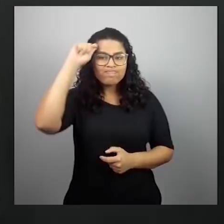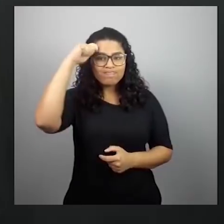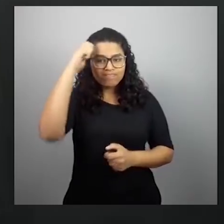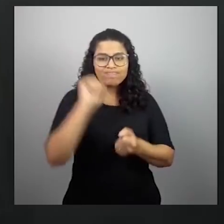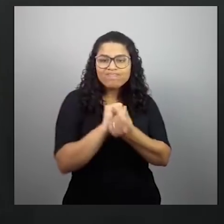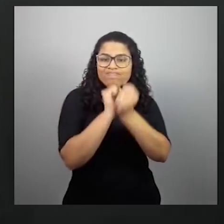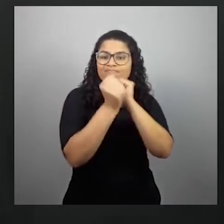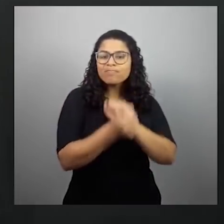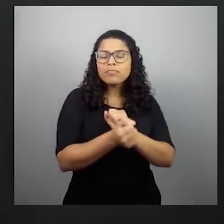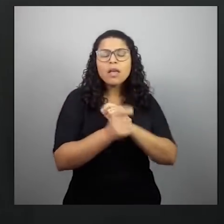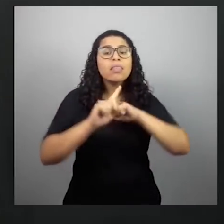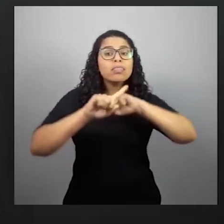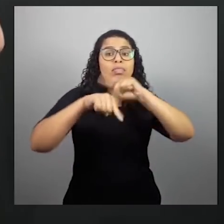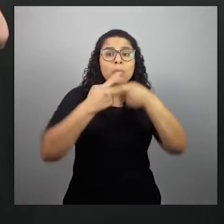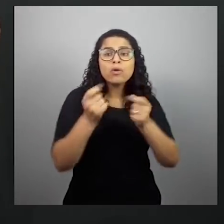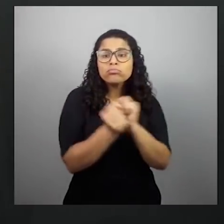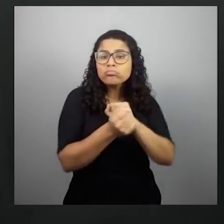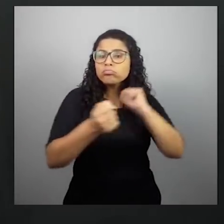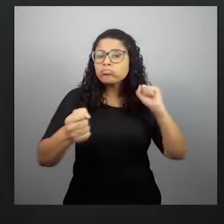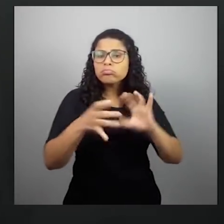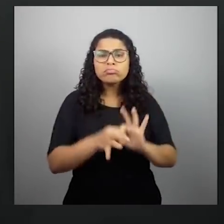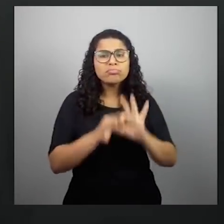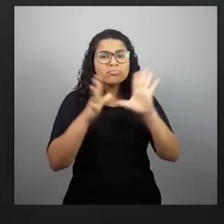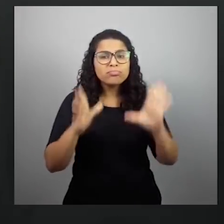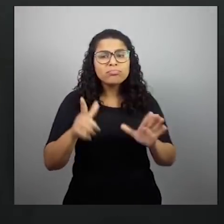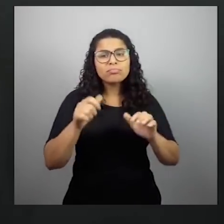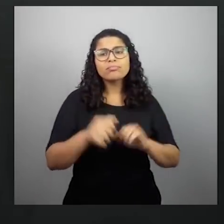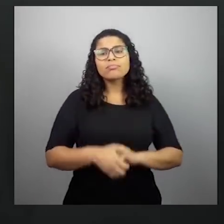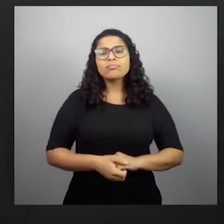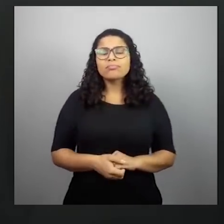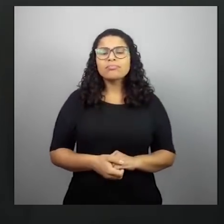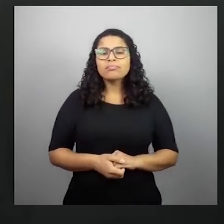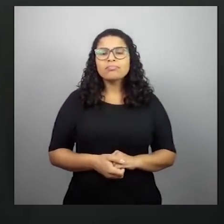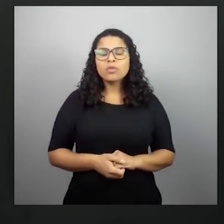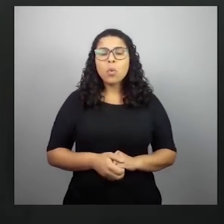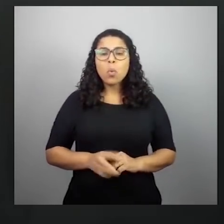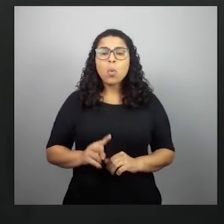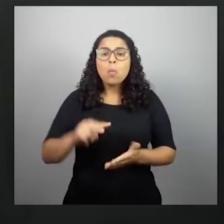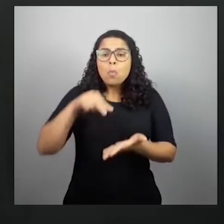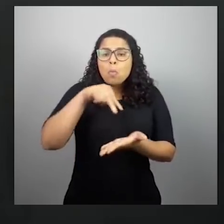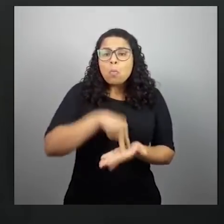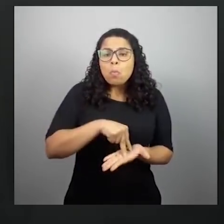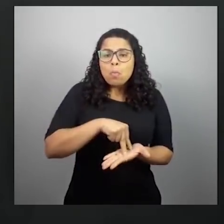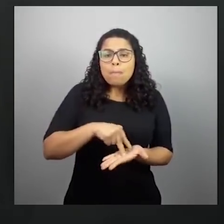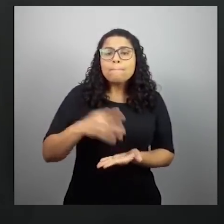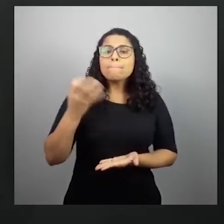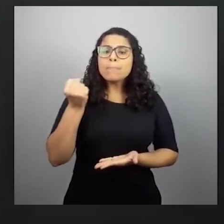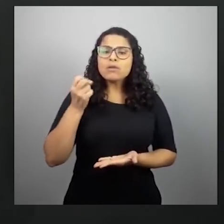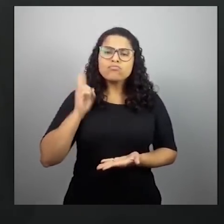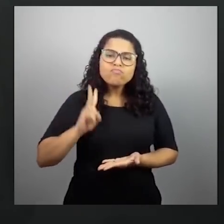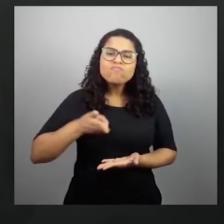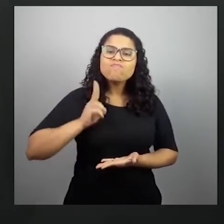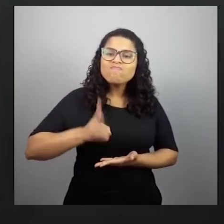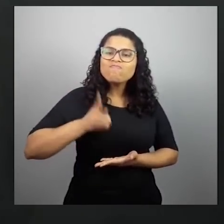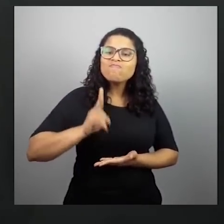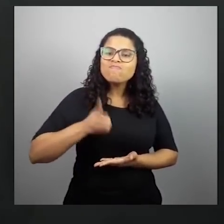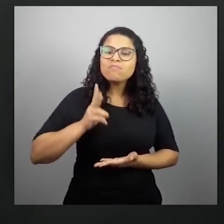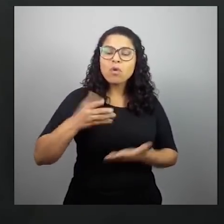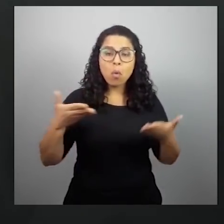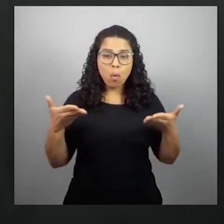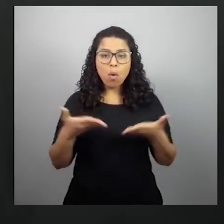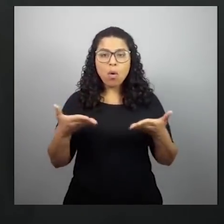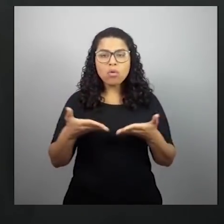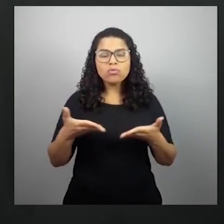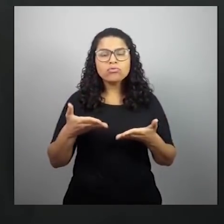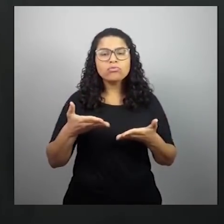fim da escravidão, essa ideia, esse lugar privilegiado do branco, ele se manteve. Tanto que, hoje em dia, a